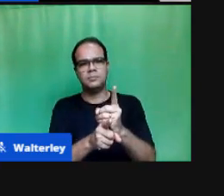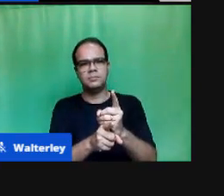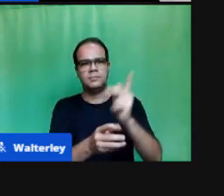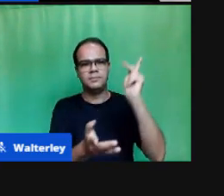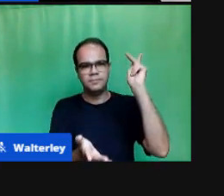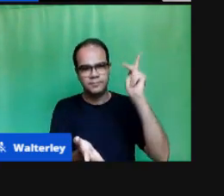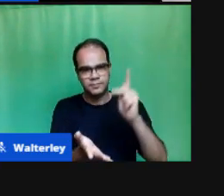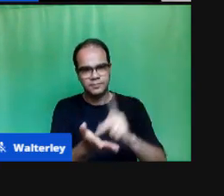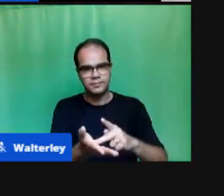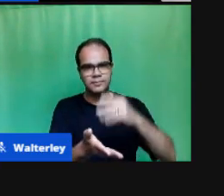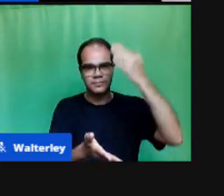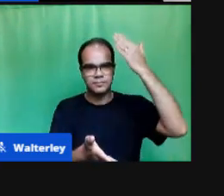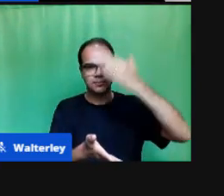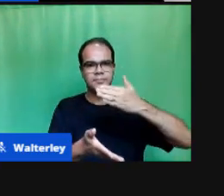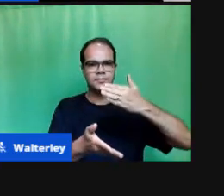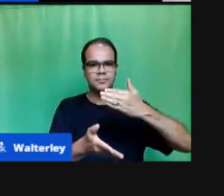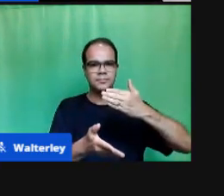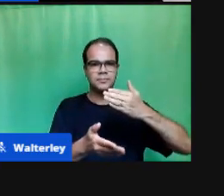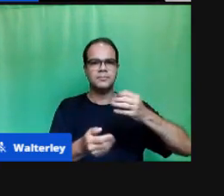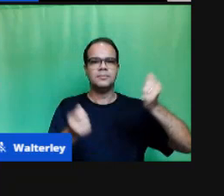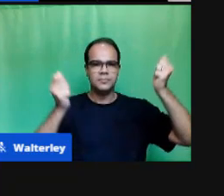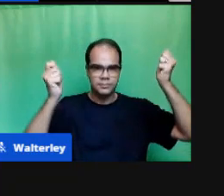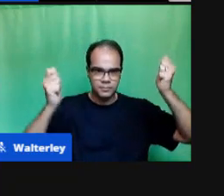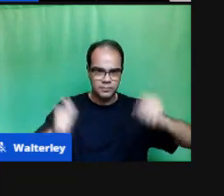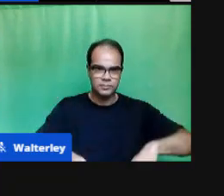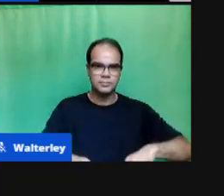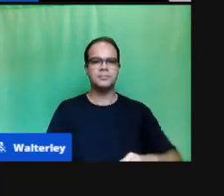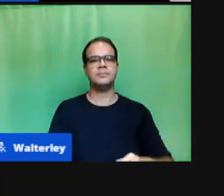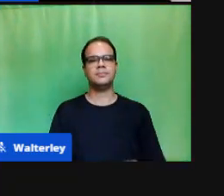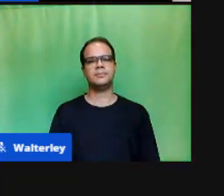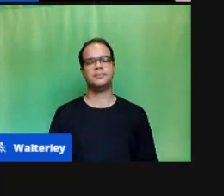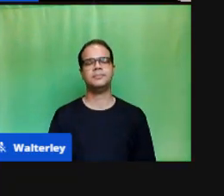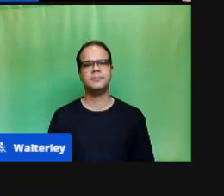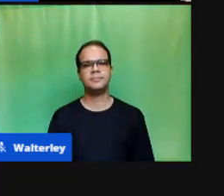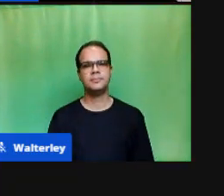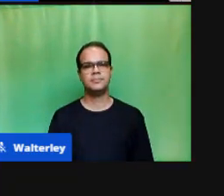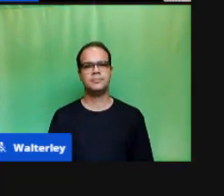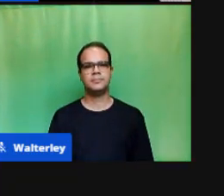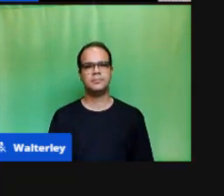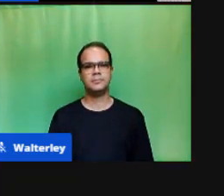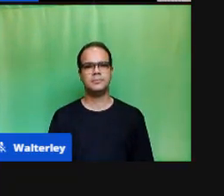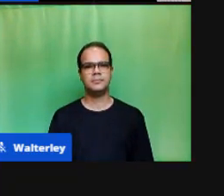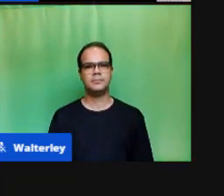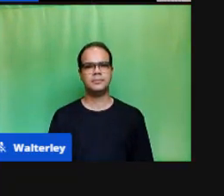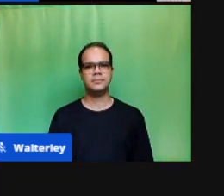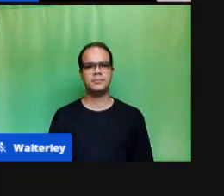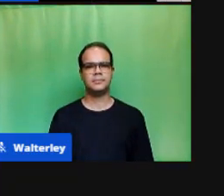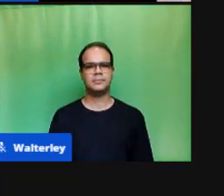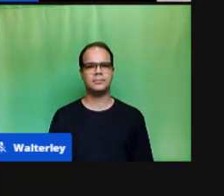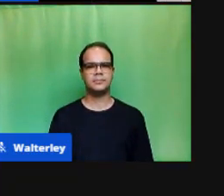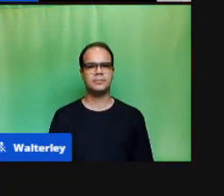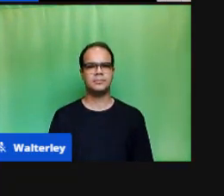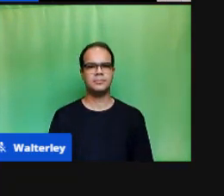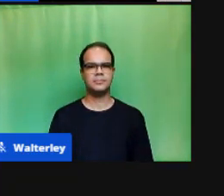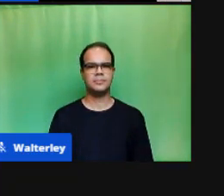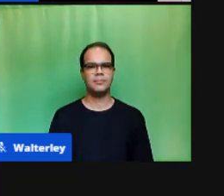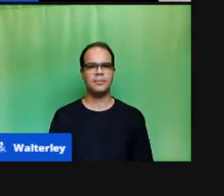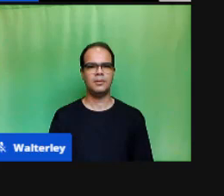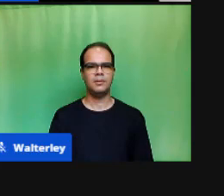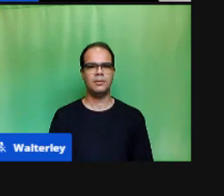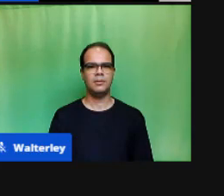passar para vocês aqui, até da onde que é essa